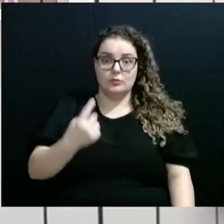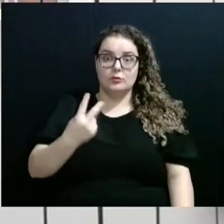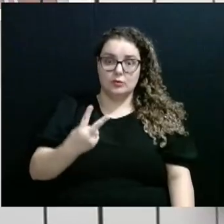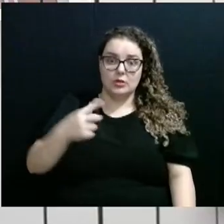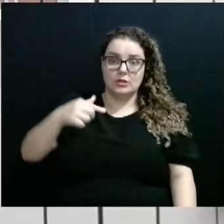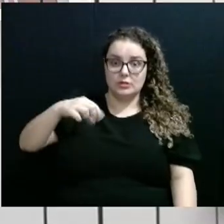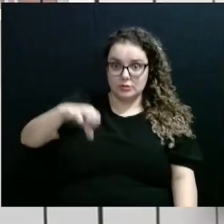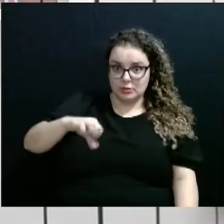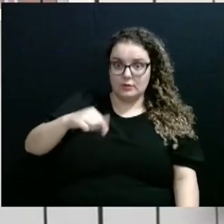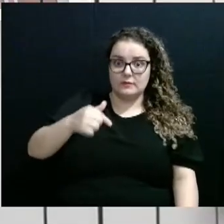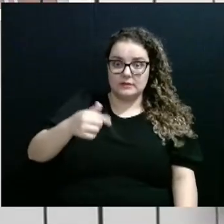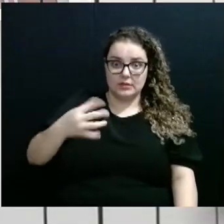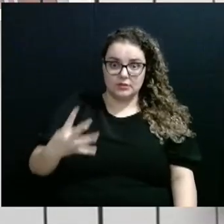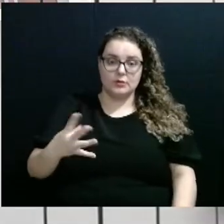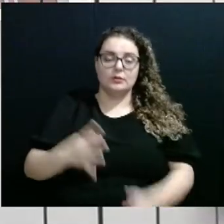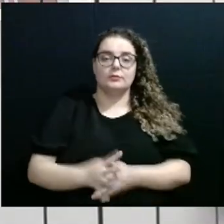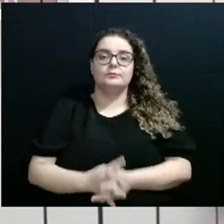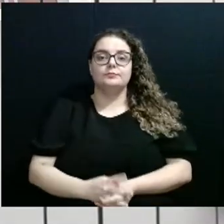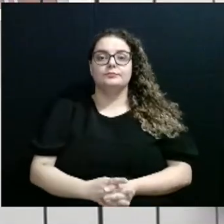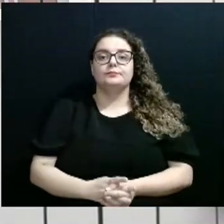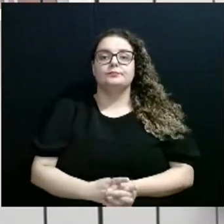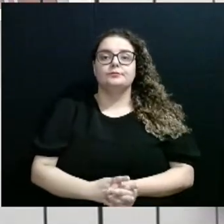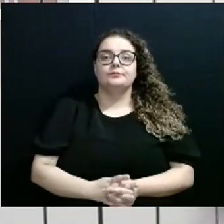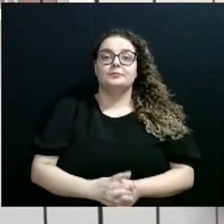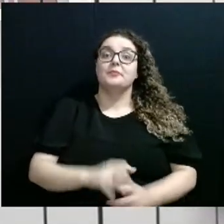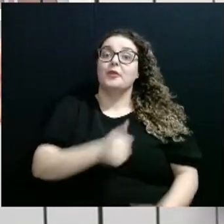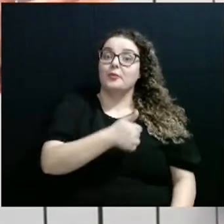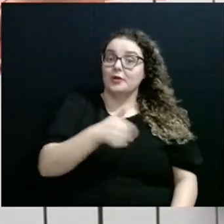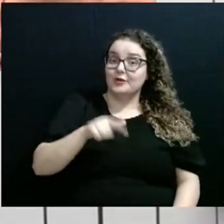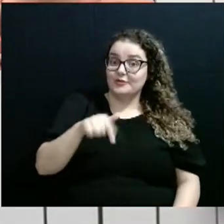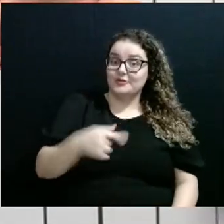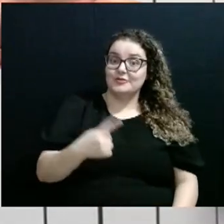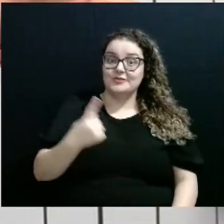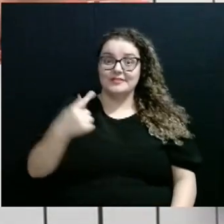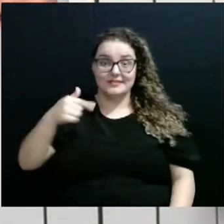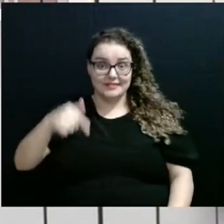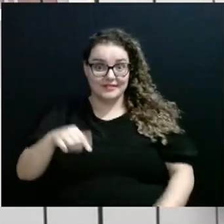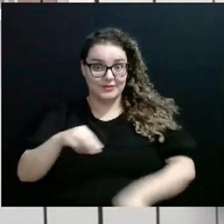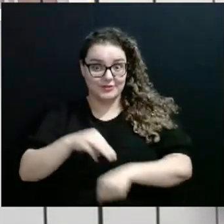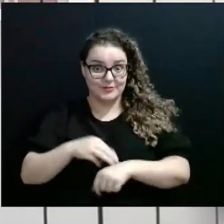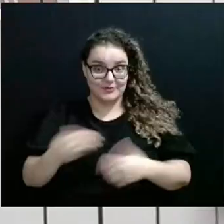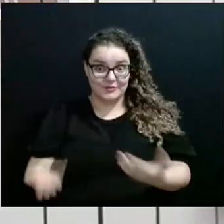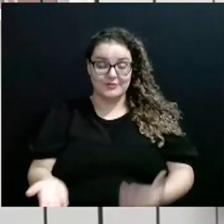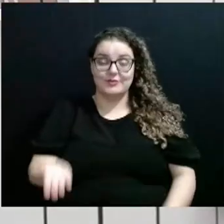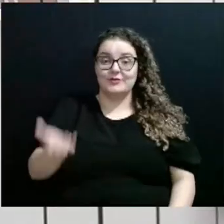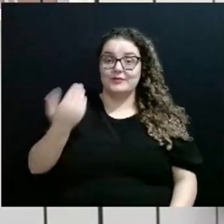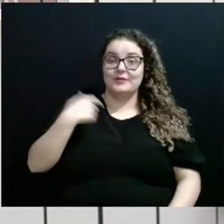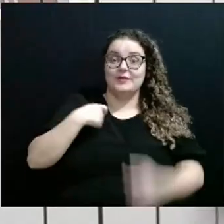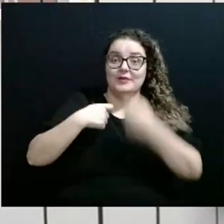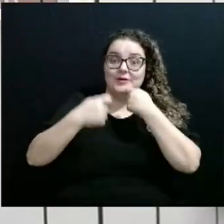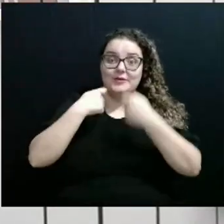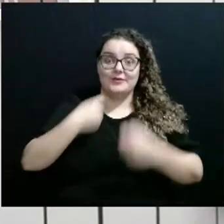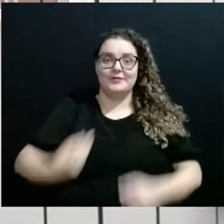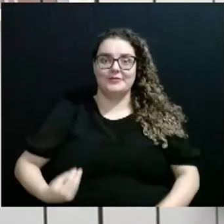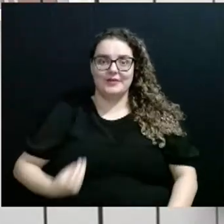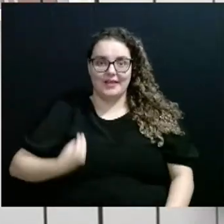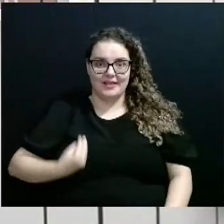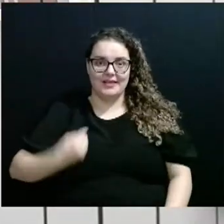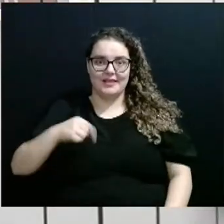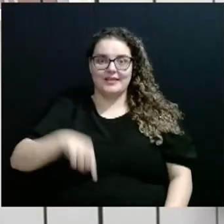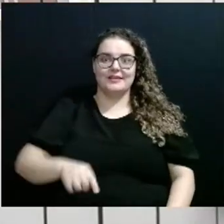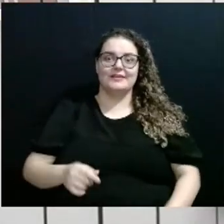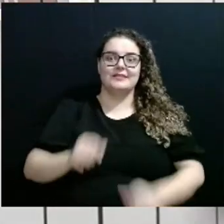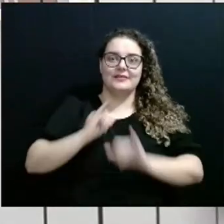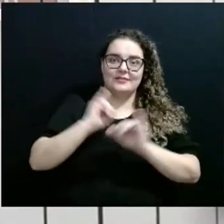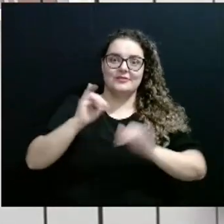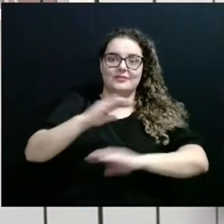989812974. Bom, 12:00 mais 17 minutos, vamos de entrevista ao vivo aqui no Jornal Câmara Notícia,